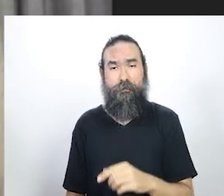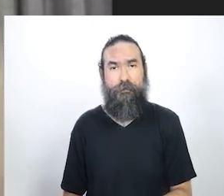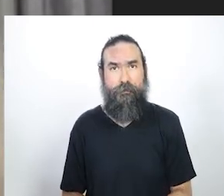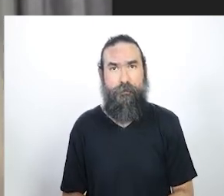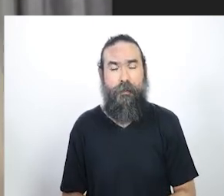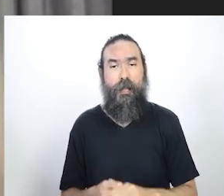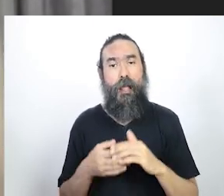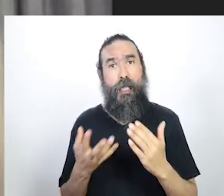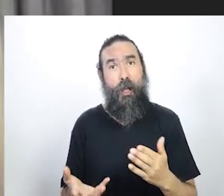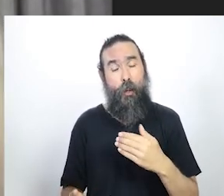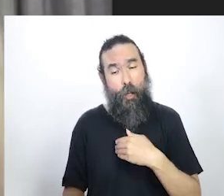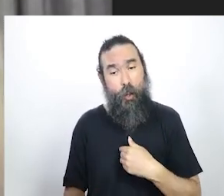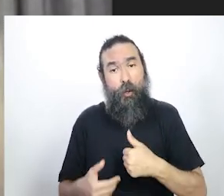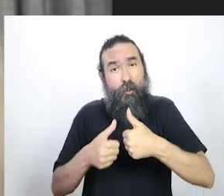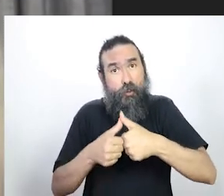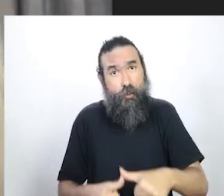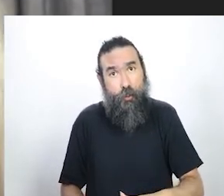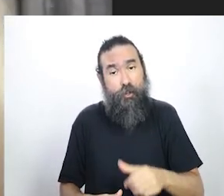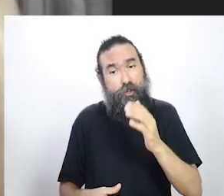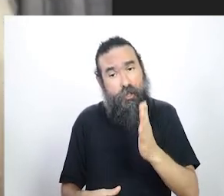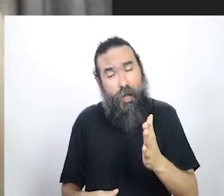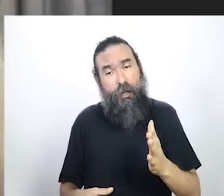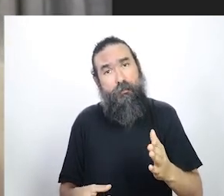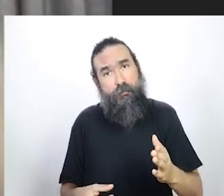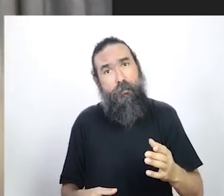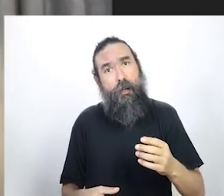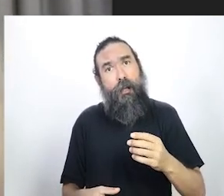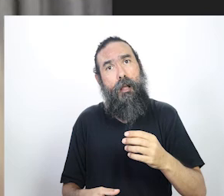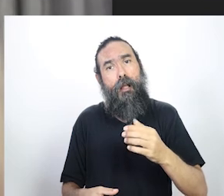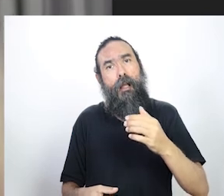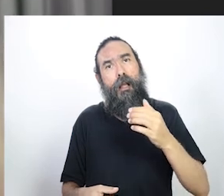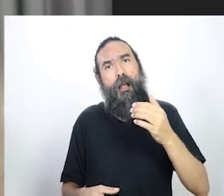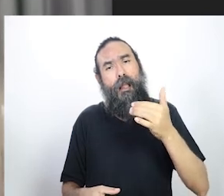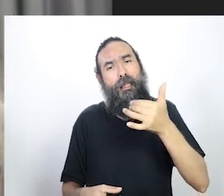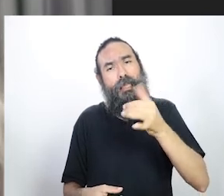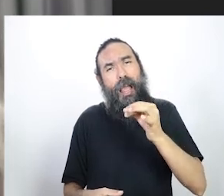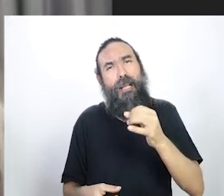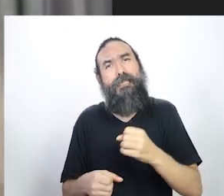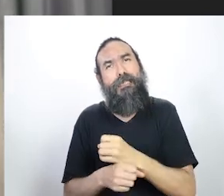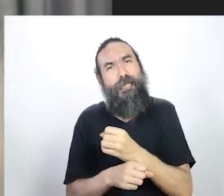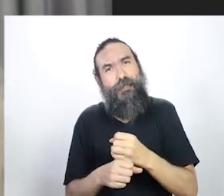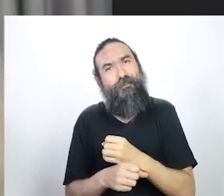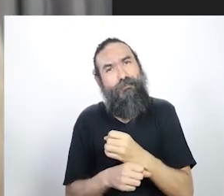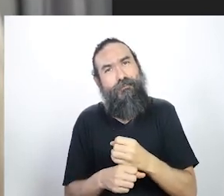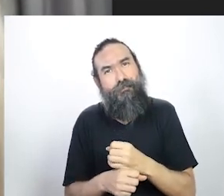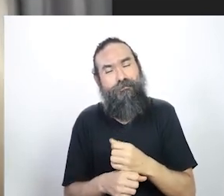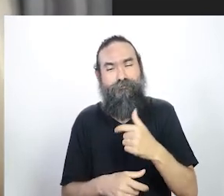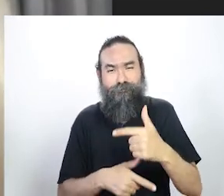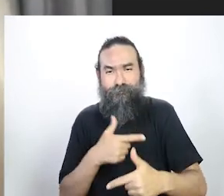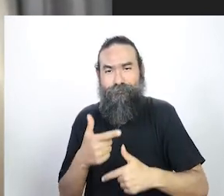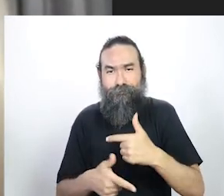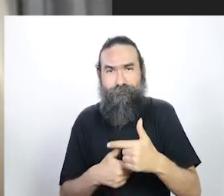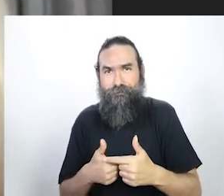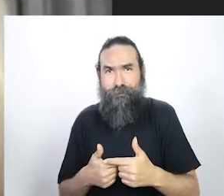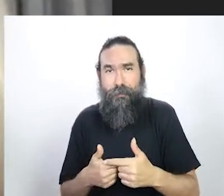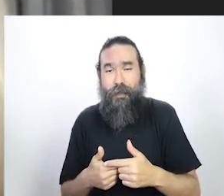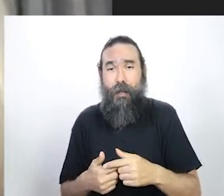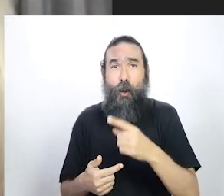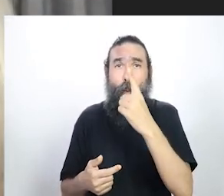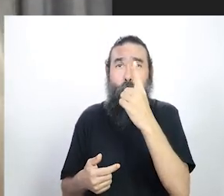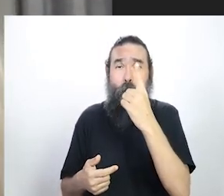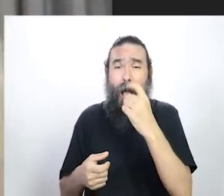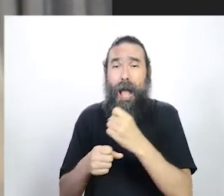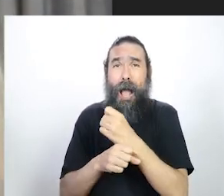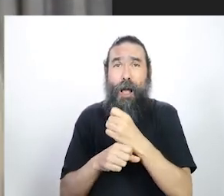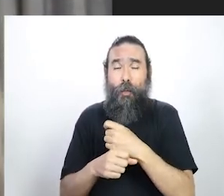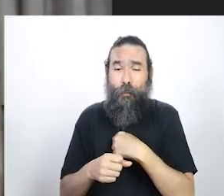pró-reitora adjunta. Então, eu já estou aí, né, ao longo de uma década, com uma pequena interrupção de um